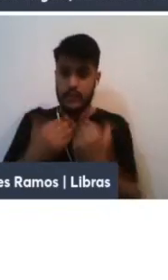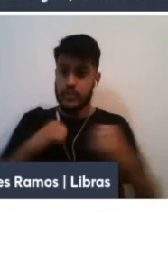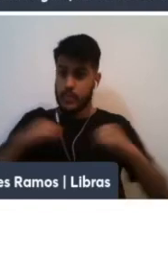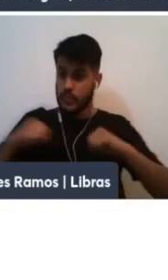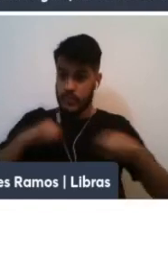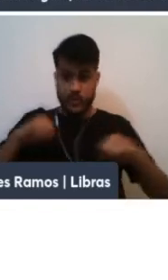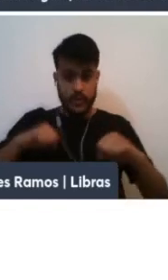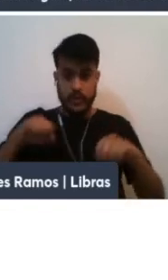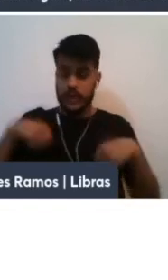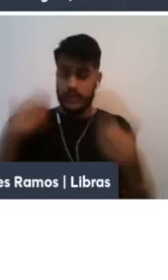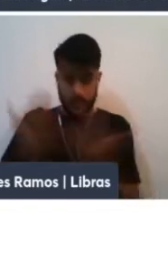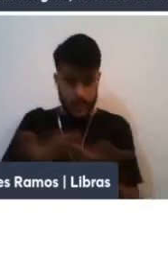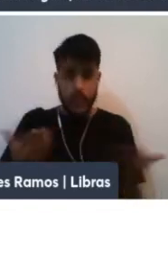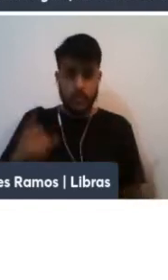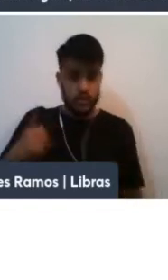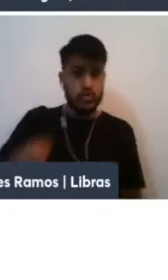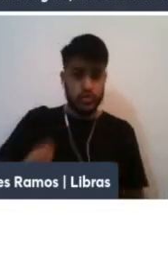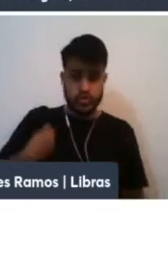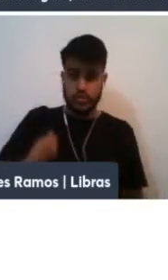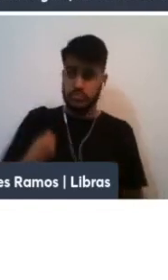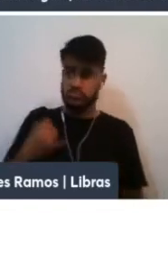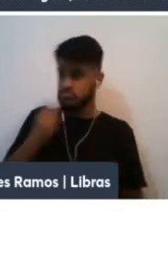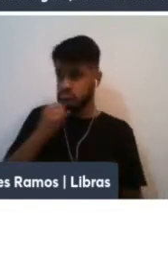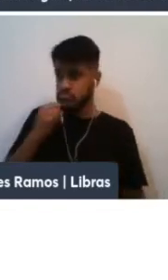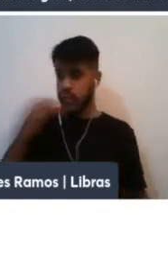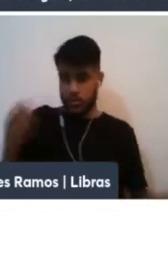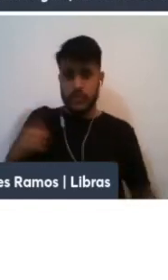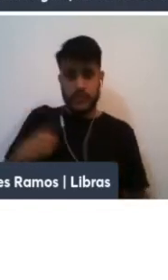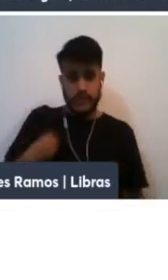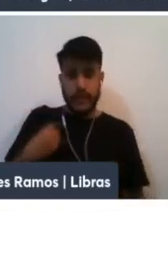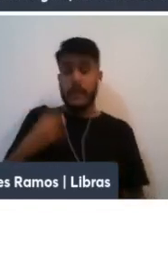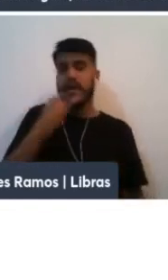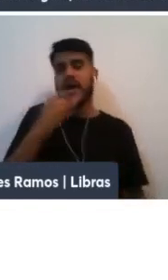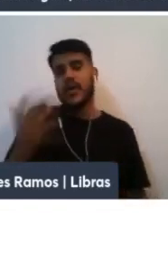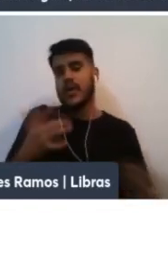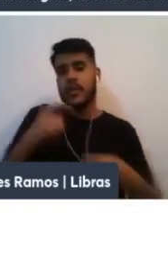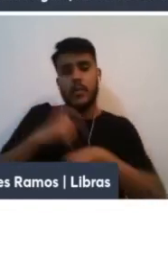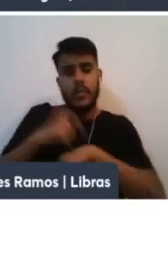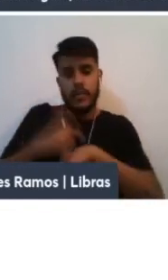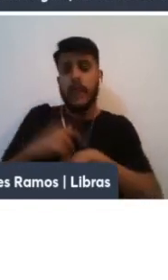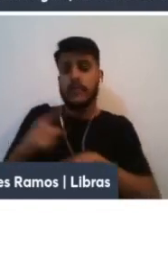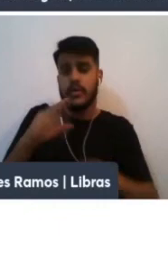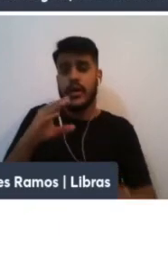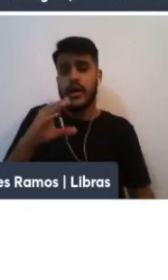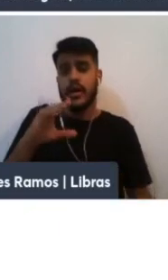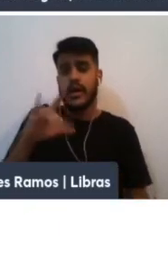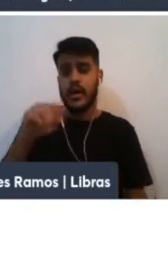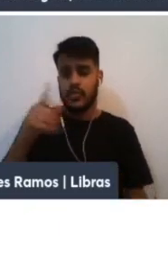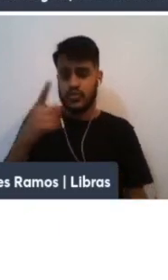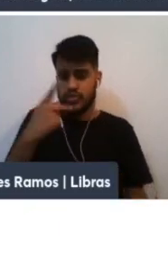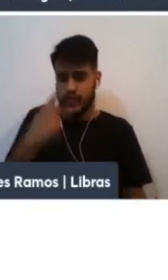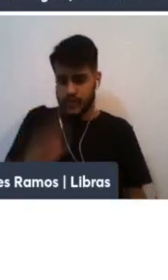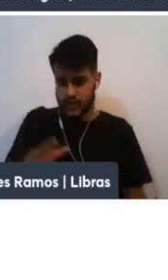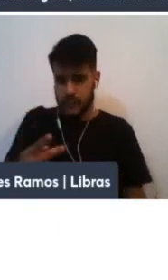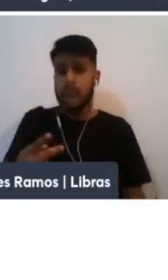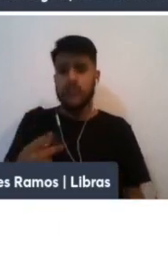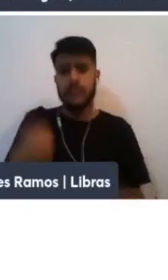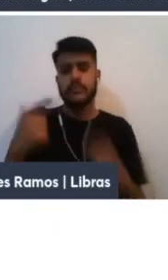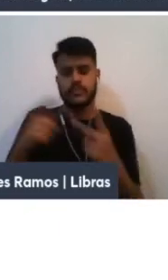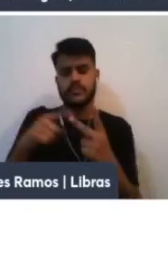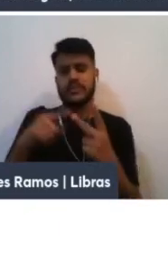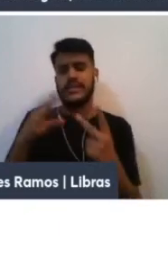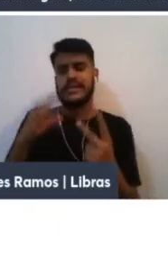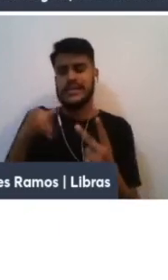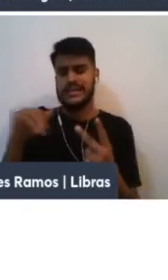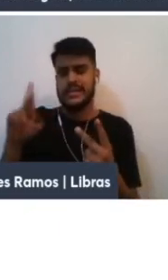também, né? E acho que a gente vive um momento que é muito difícil, como você trouxe, Cláudia, e também o Ciro estava mencionando aqui, né, de